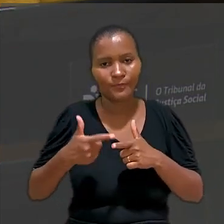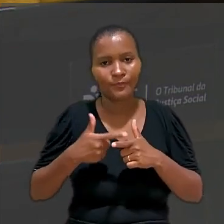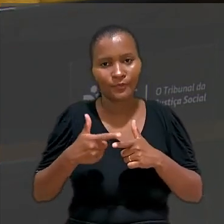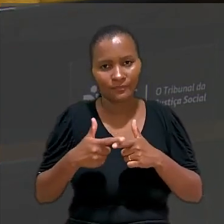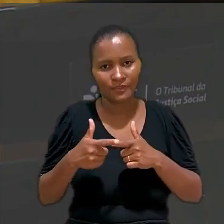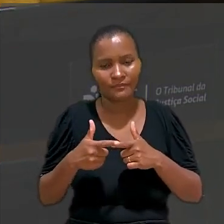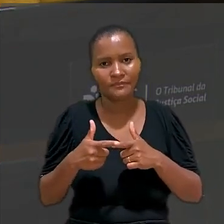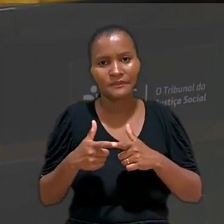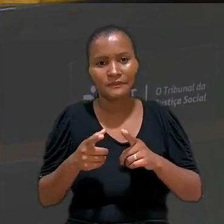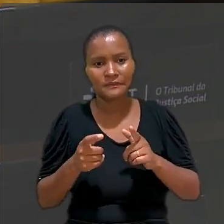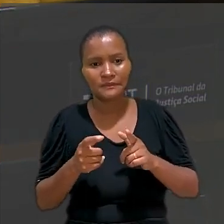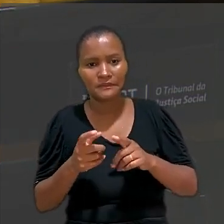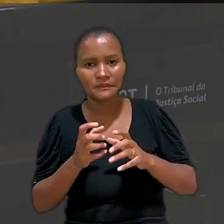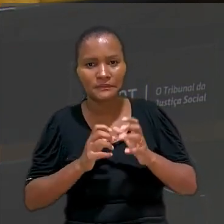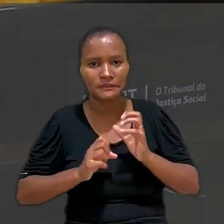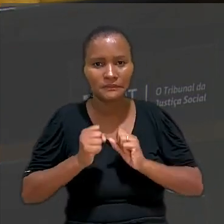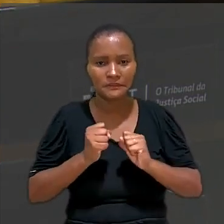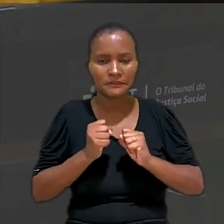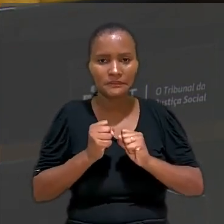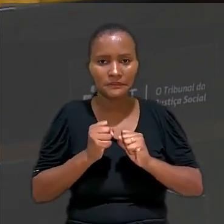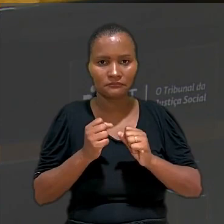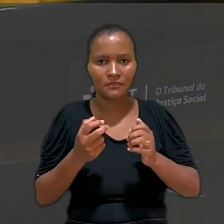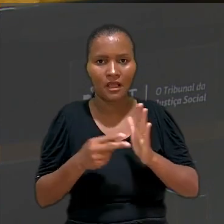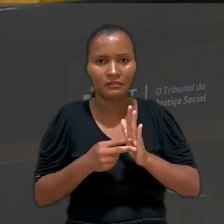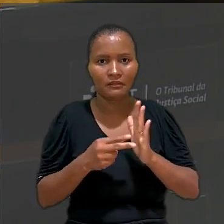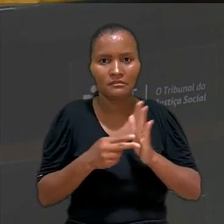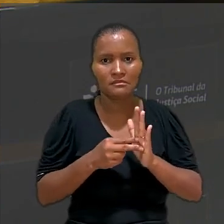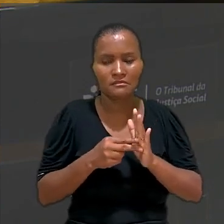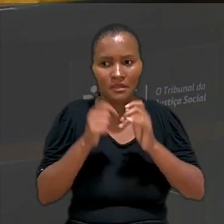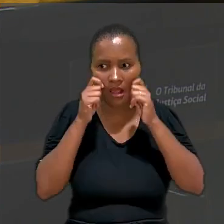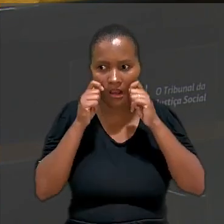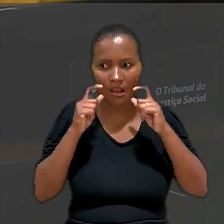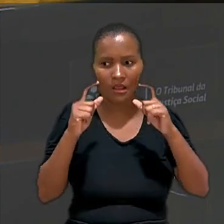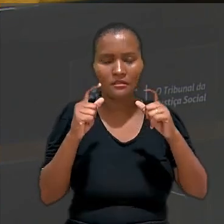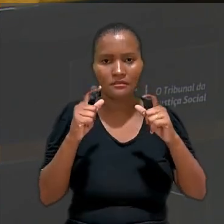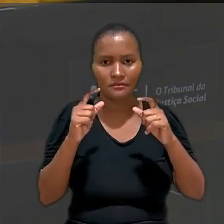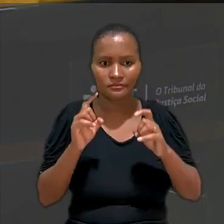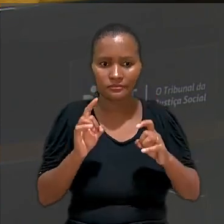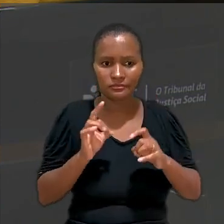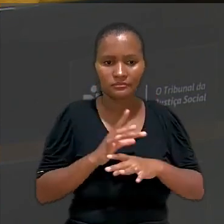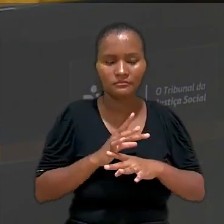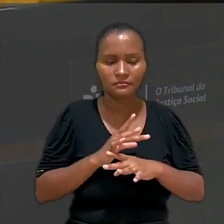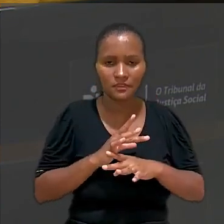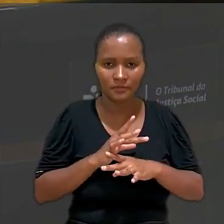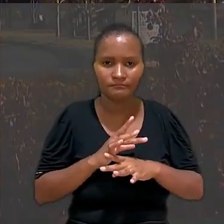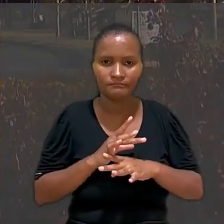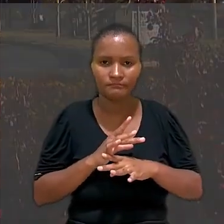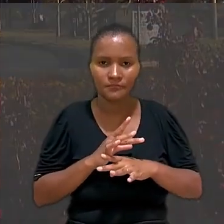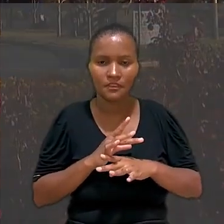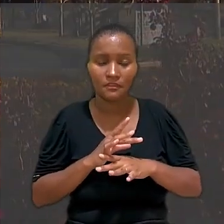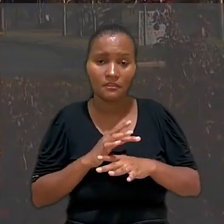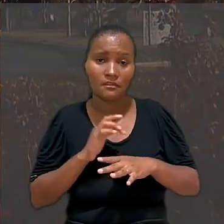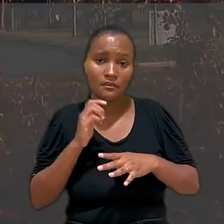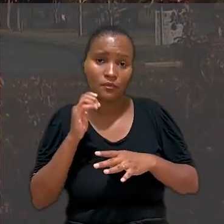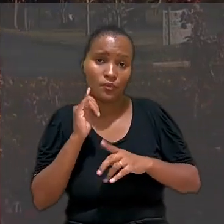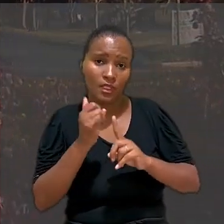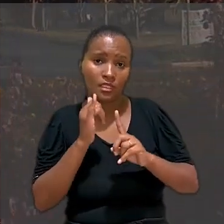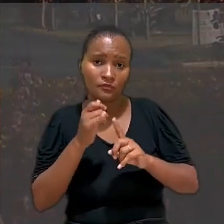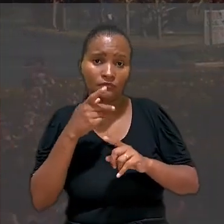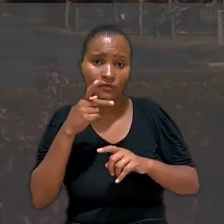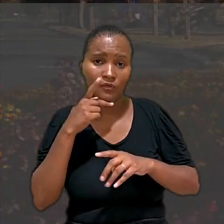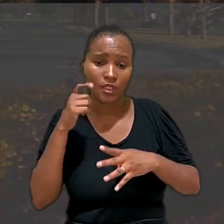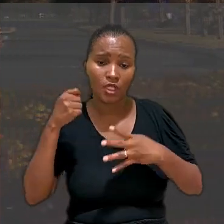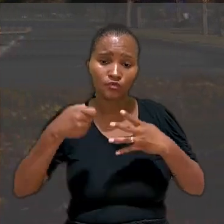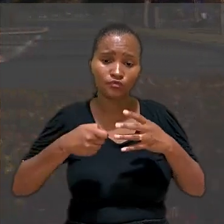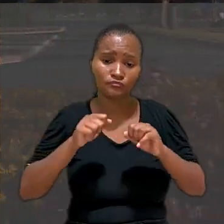tensão, de apreensão, de alerta, de prontidão. Conforme o relator, a jurisprudência do